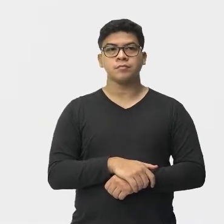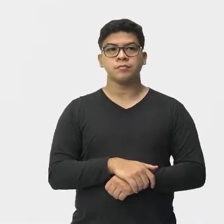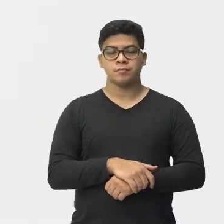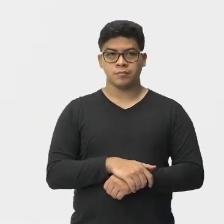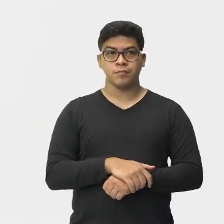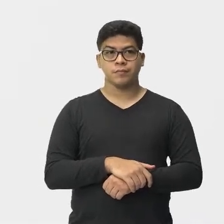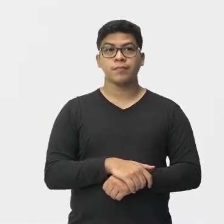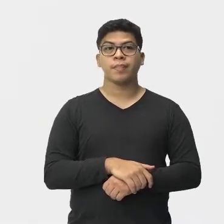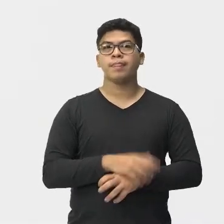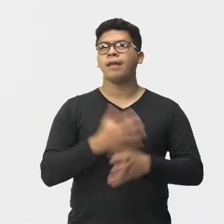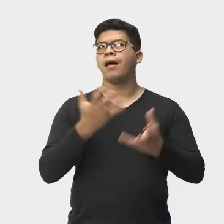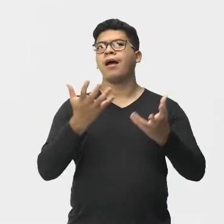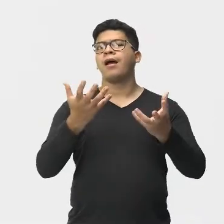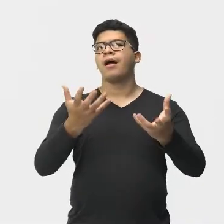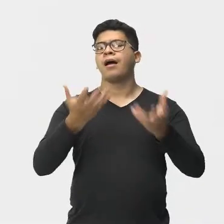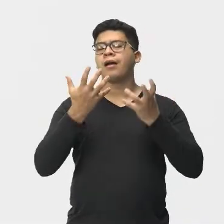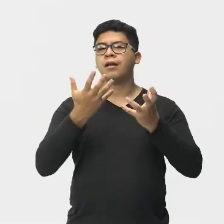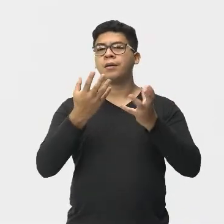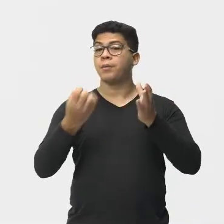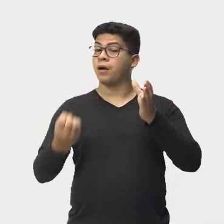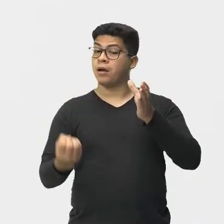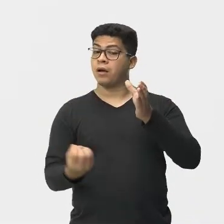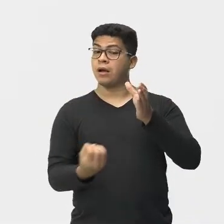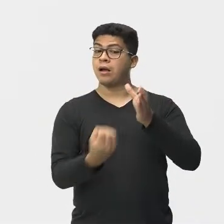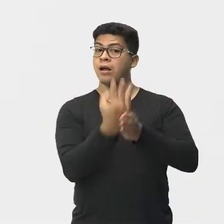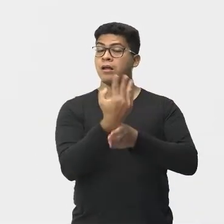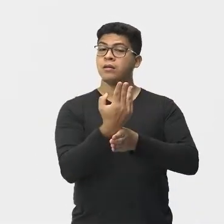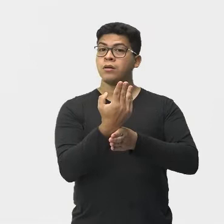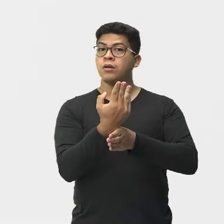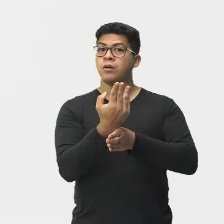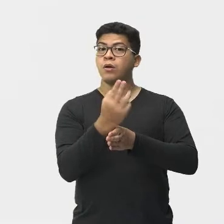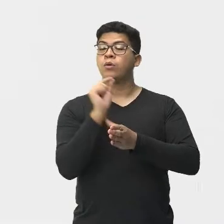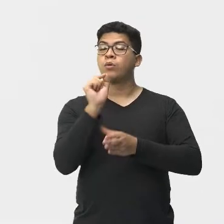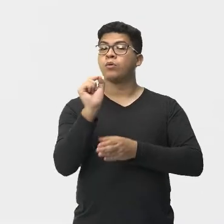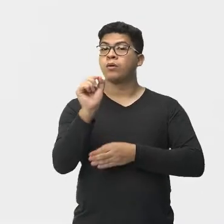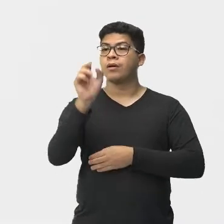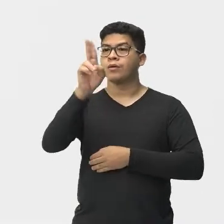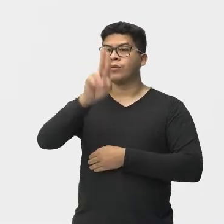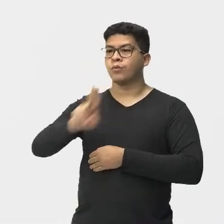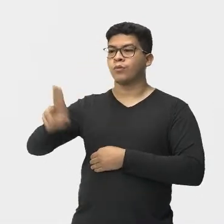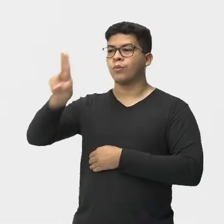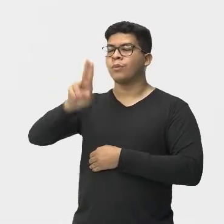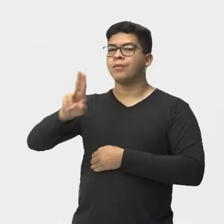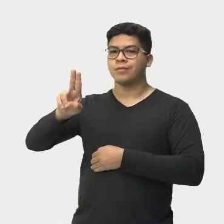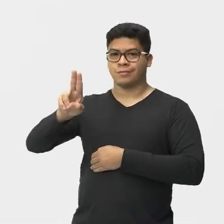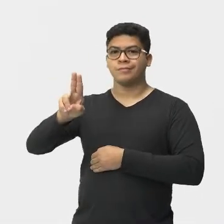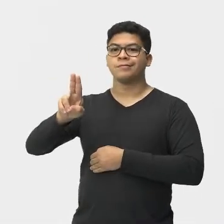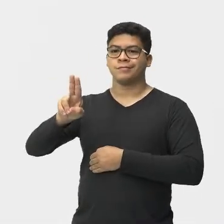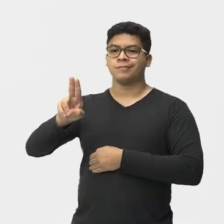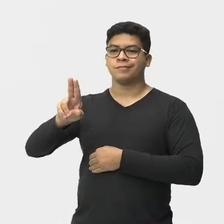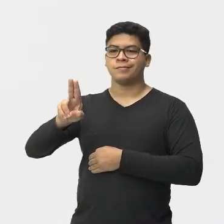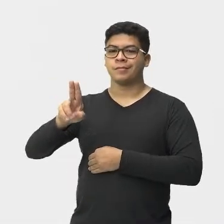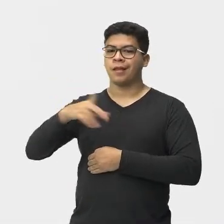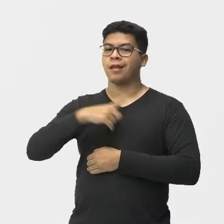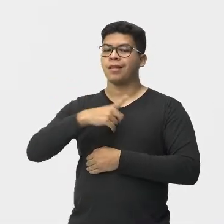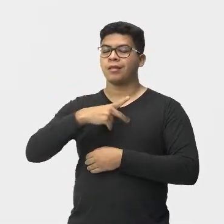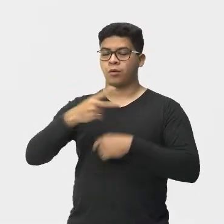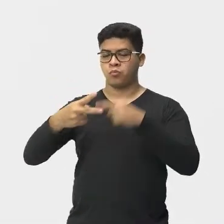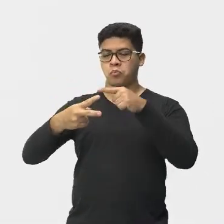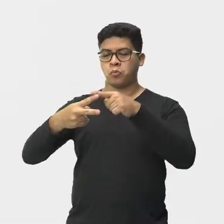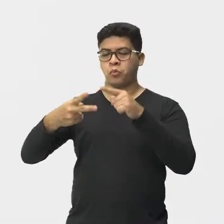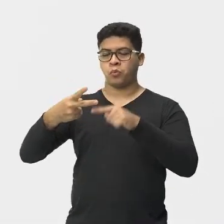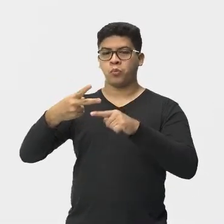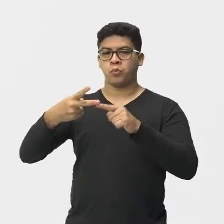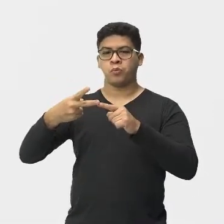la creación de una universidad. Estou falando aqui que nós queremos a criação de uma universidade. Eu tenho duas orações